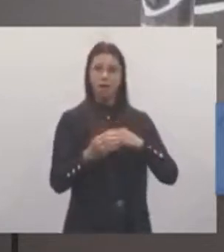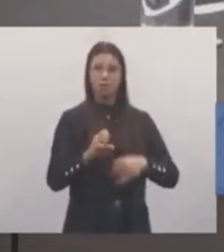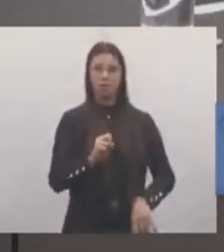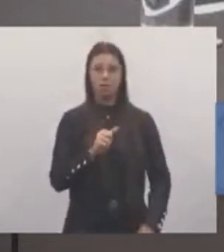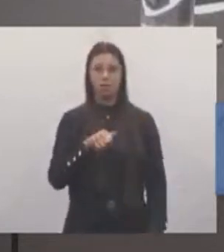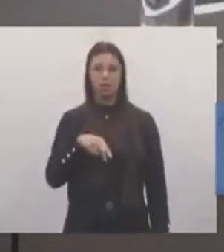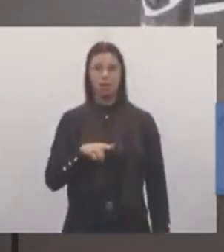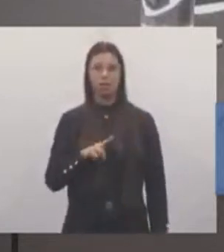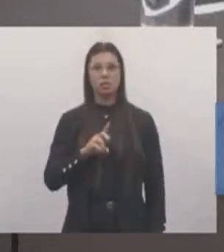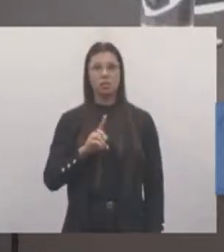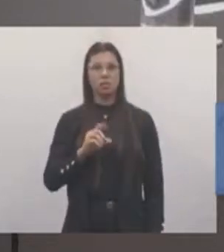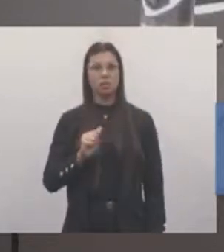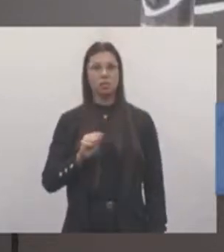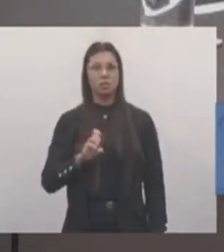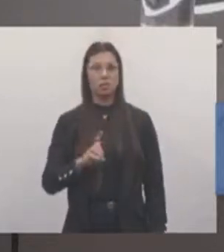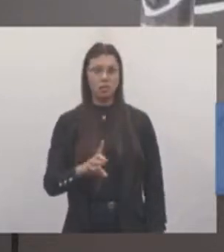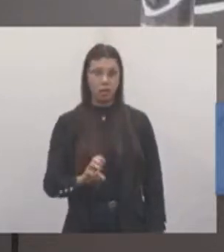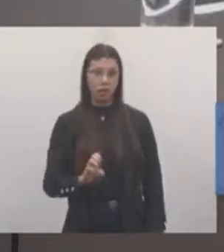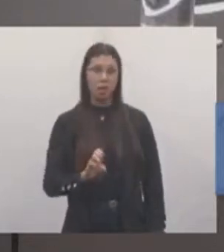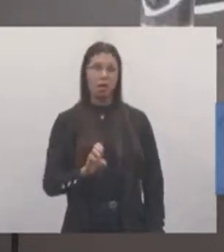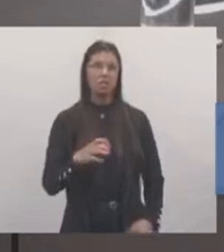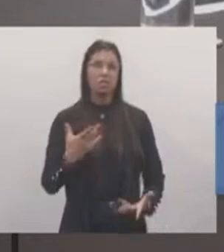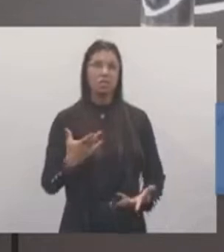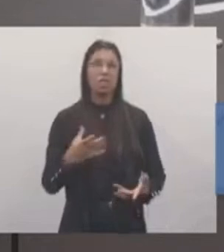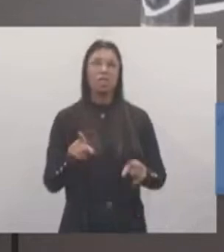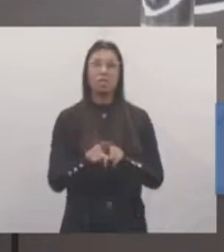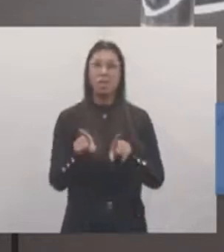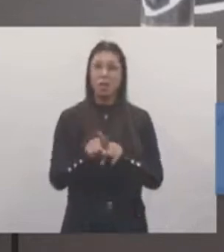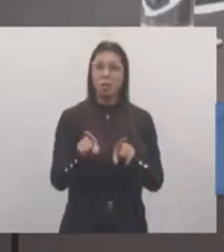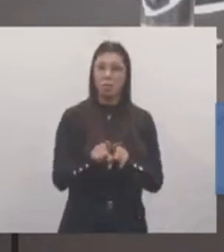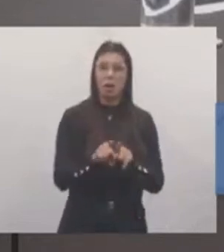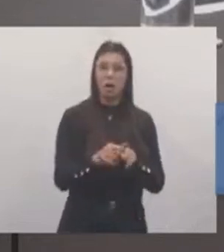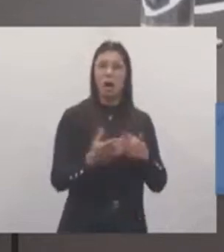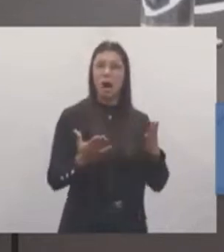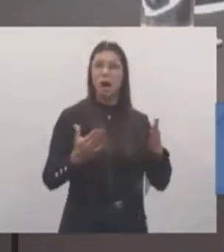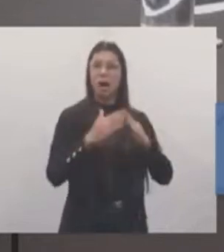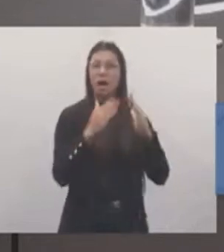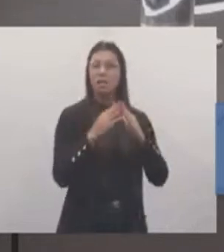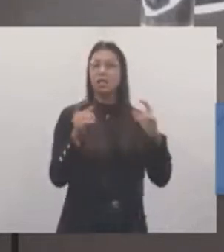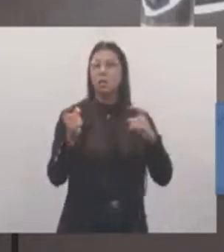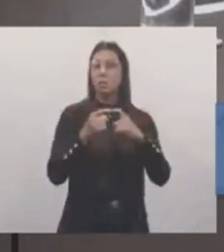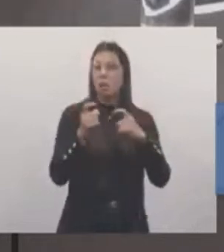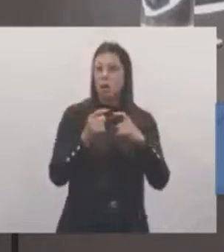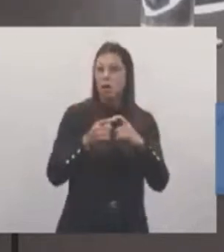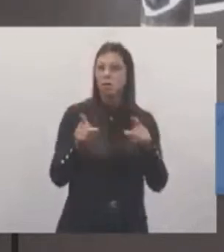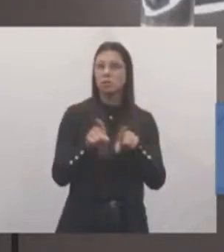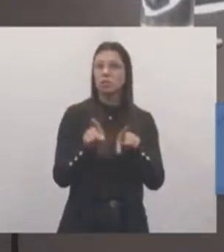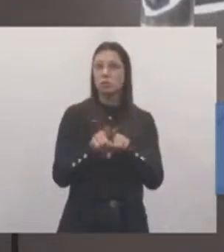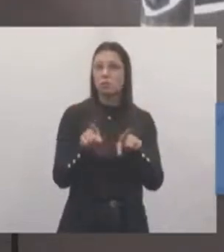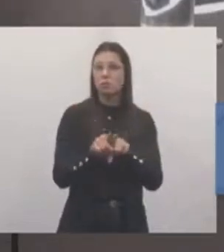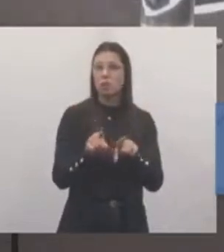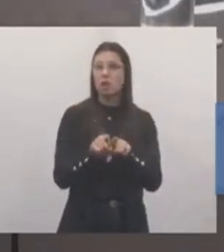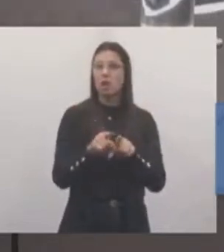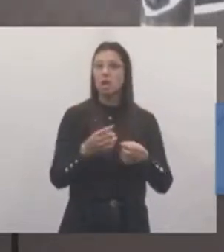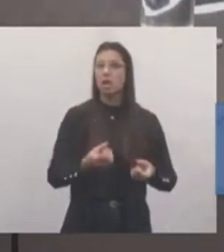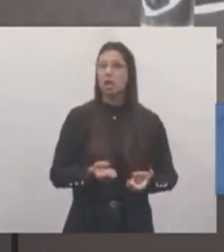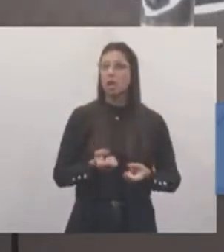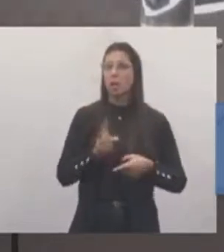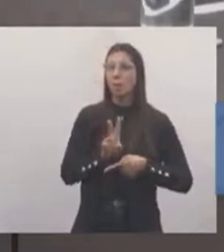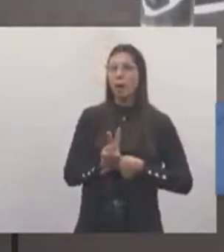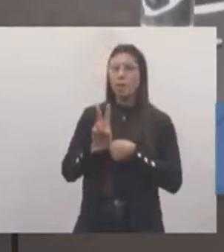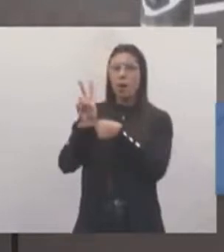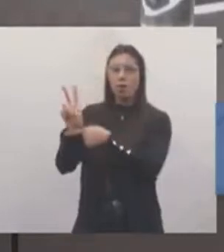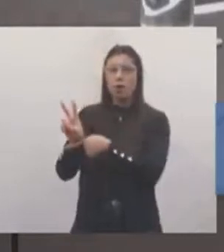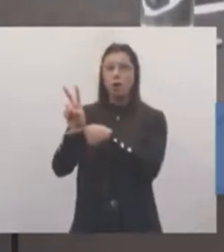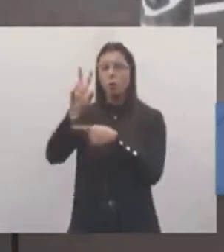da prefeitura, né? Como aqui o Clube dos Médicos, aqui, que era a Casa dos Médicos, eles devolveram para a prefeitura. E o Clube da Saudade, a gente sabe da dificuldade que